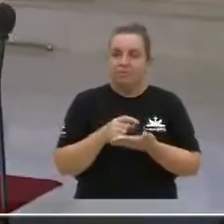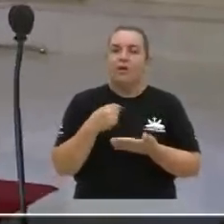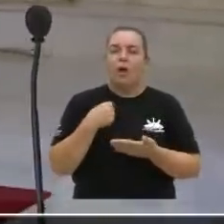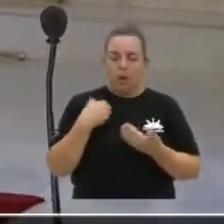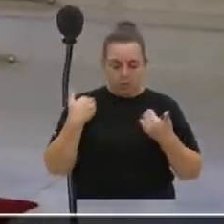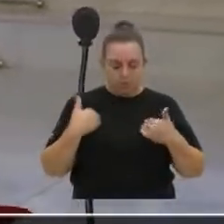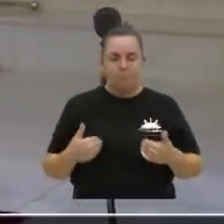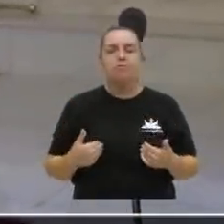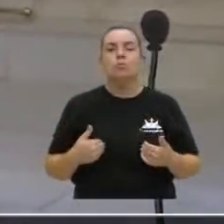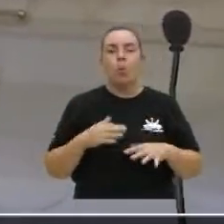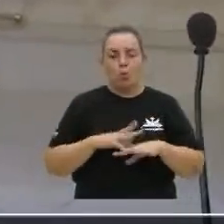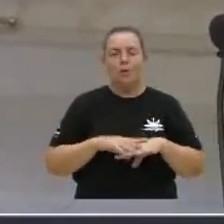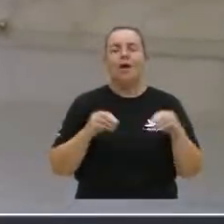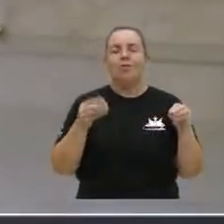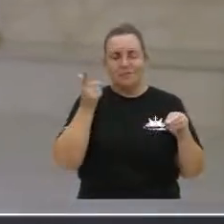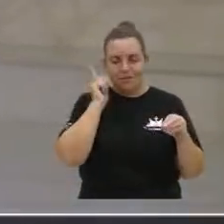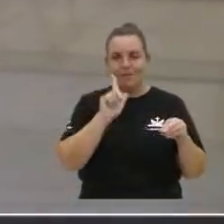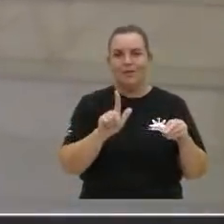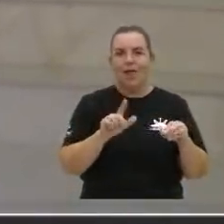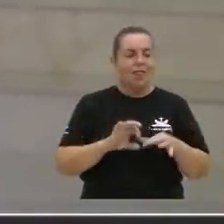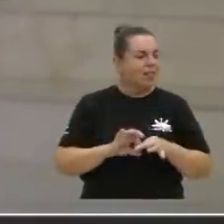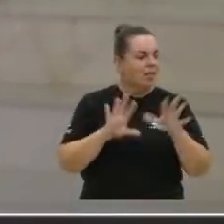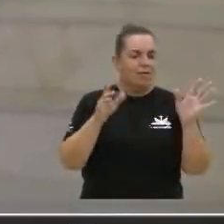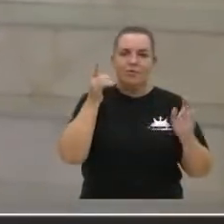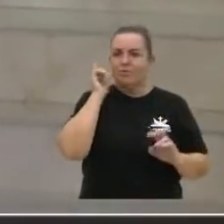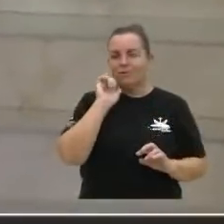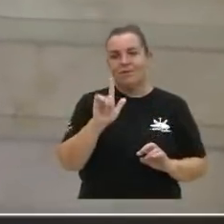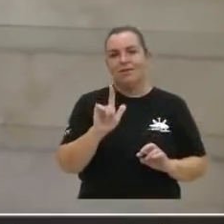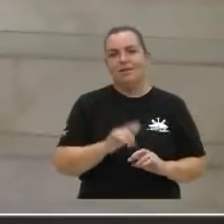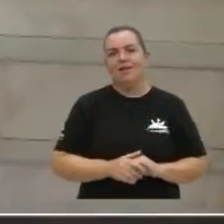serei curado, serei libertado.